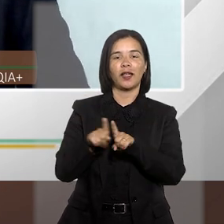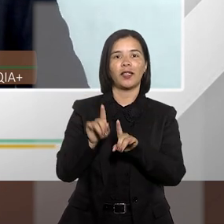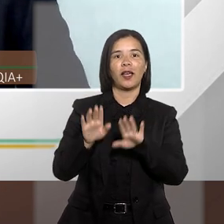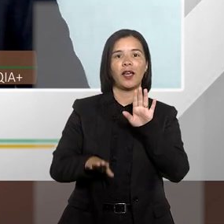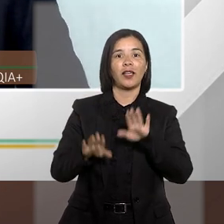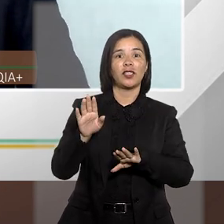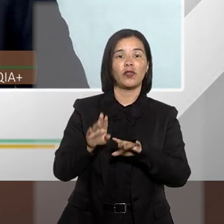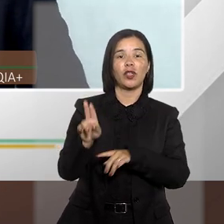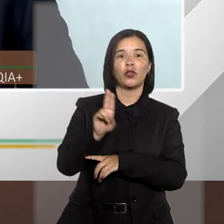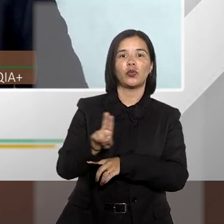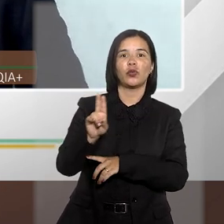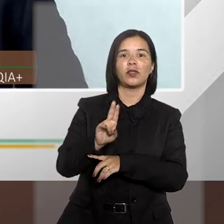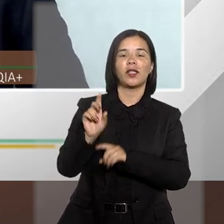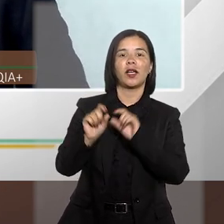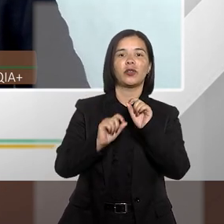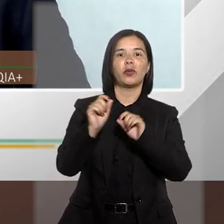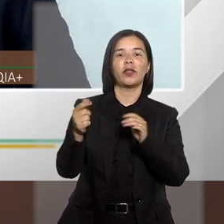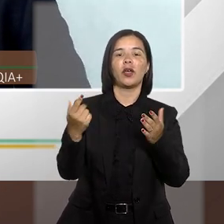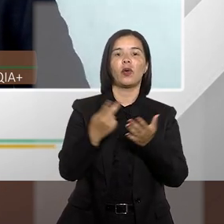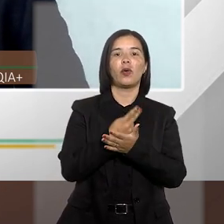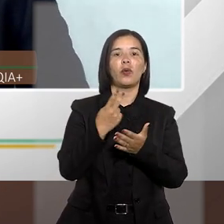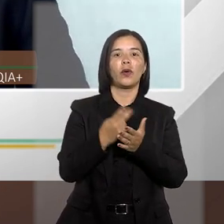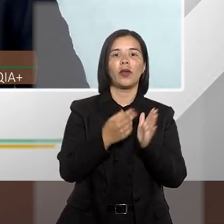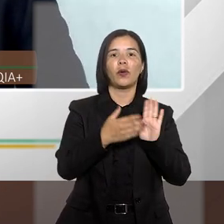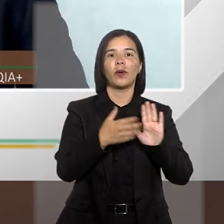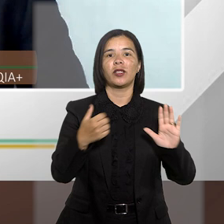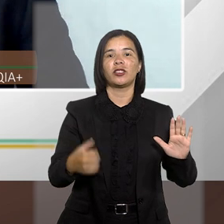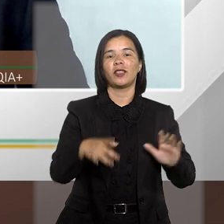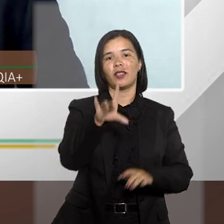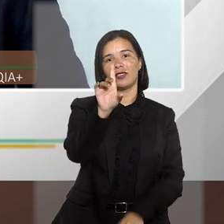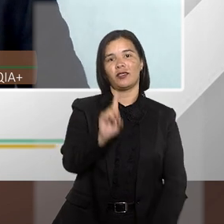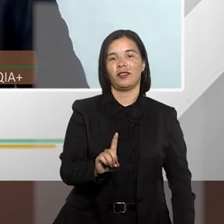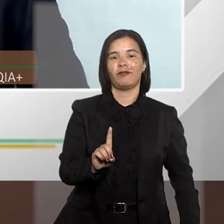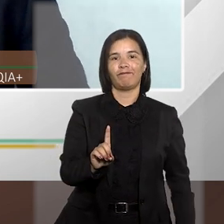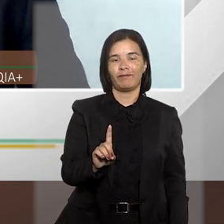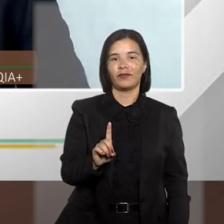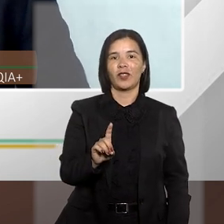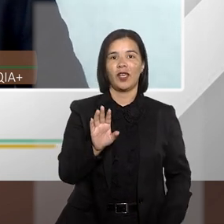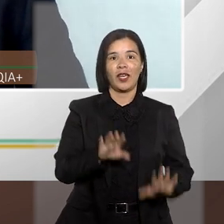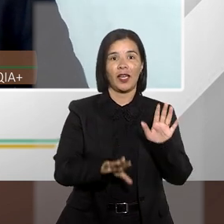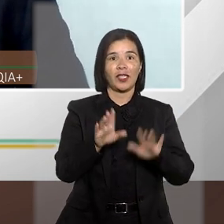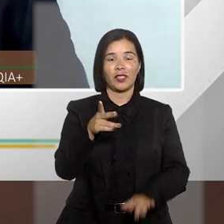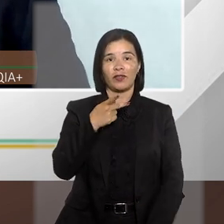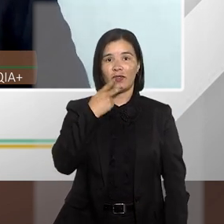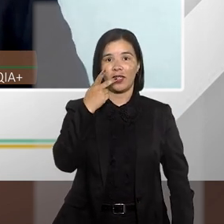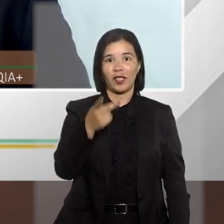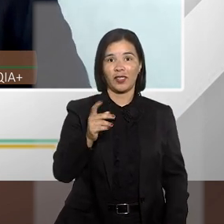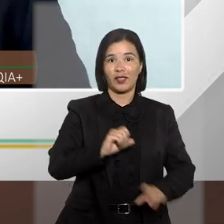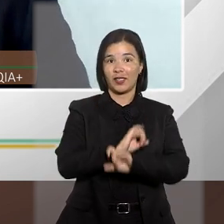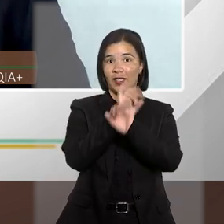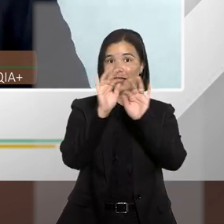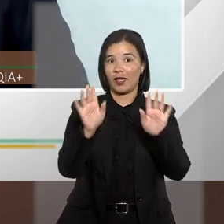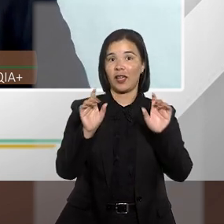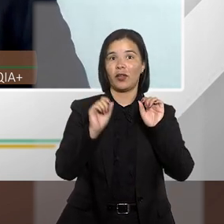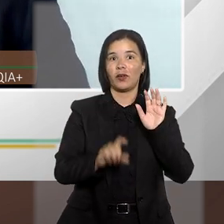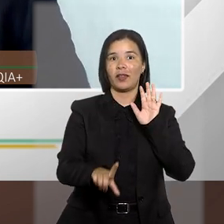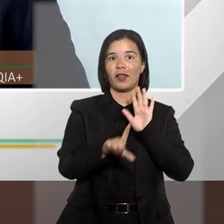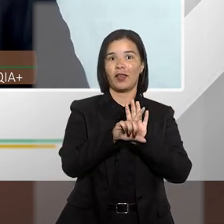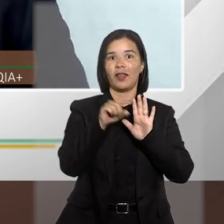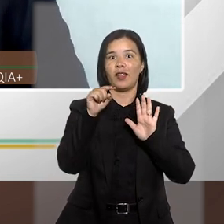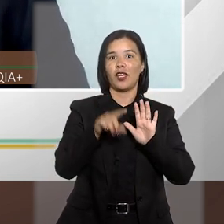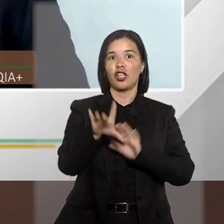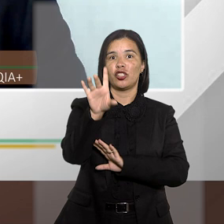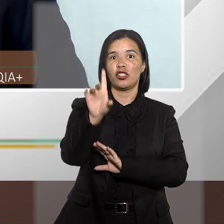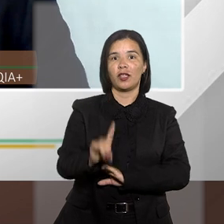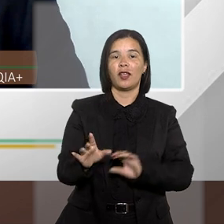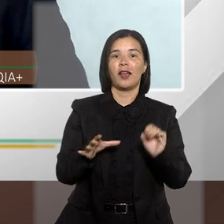vezes isso é usado como uma armadilha para retirar direito. Então, às vezes, quando não está dito expressamente que determinada lei ou determinado